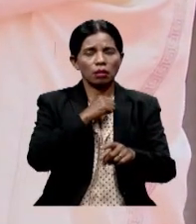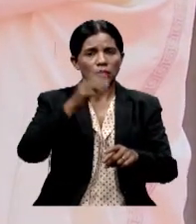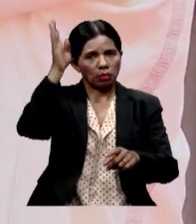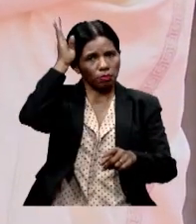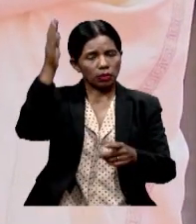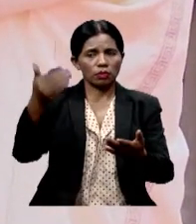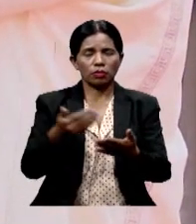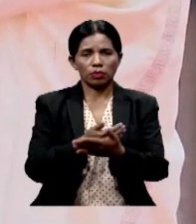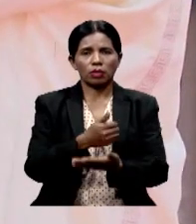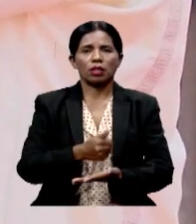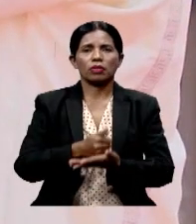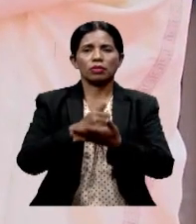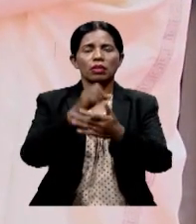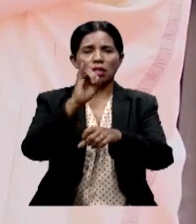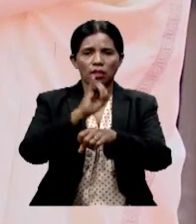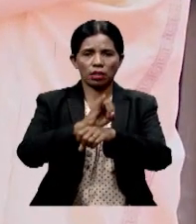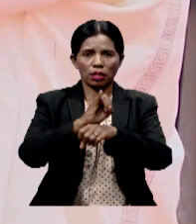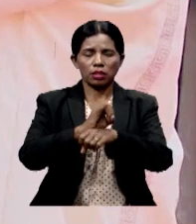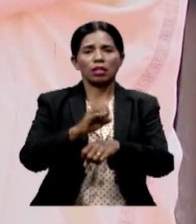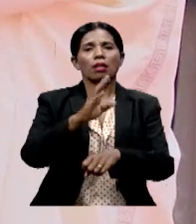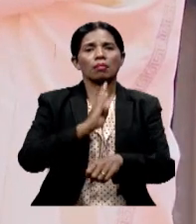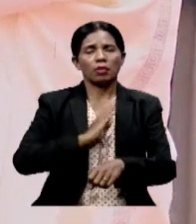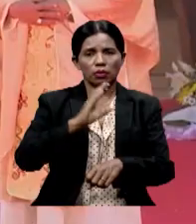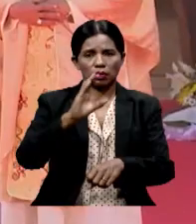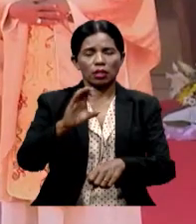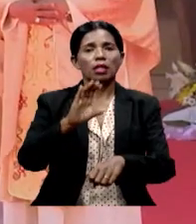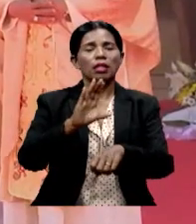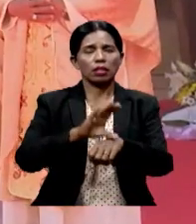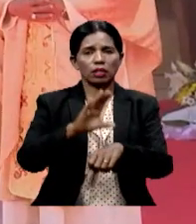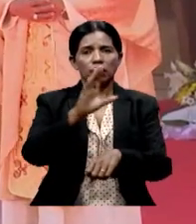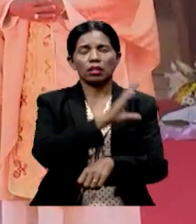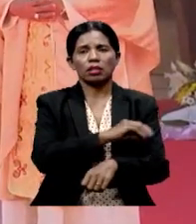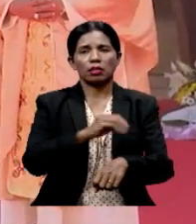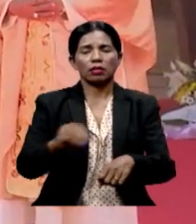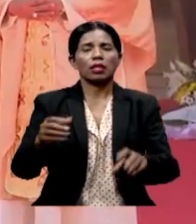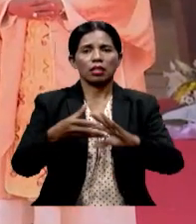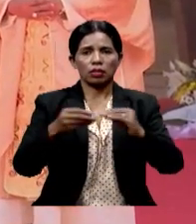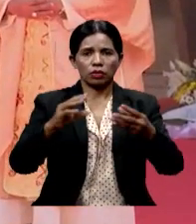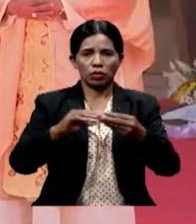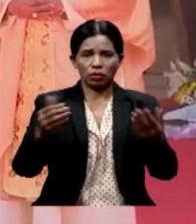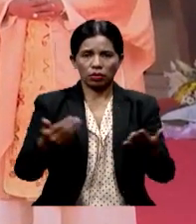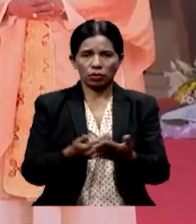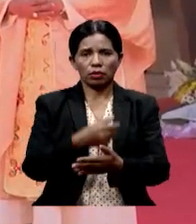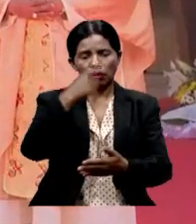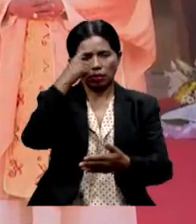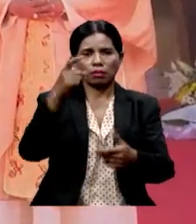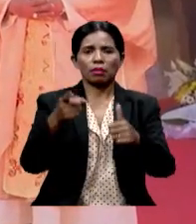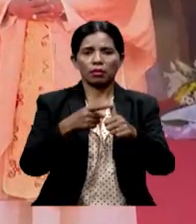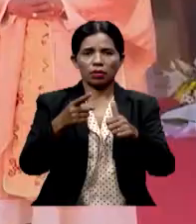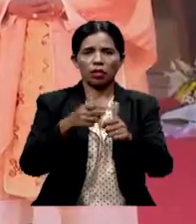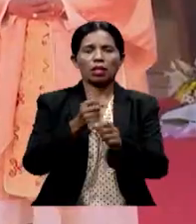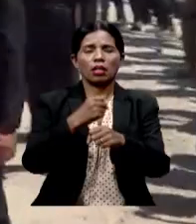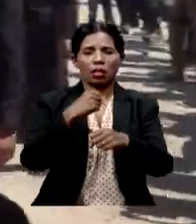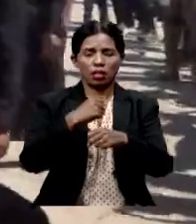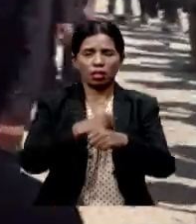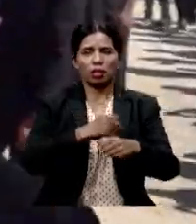Alves, rodi servi diocese Bocau. Igreja Católica Timor-Leste marca história fom. Tamba Badala Ulu realiza a